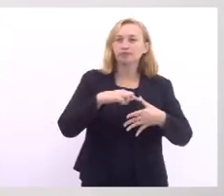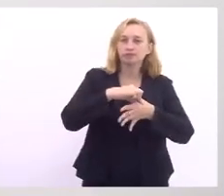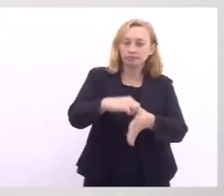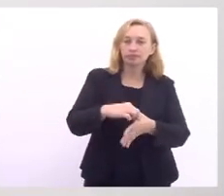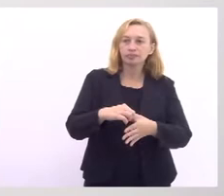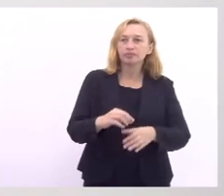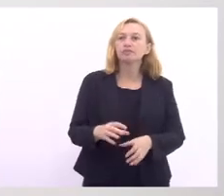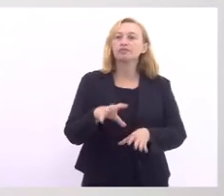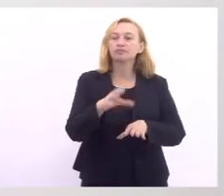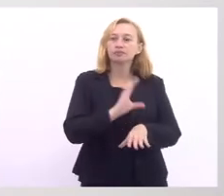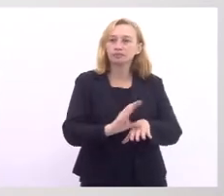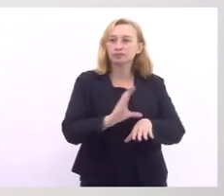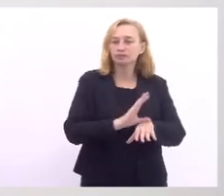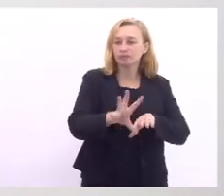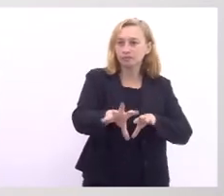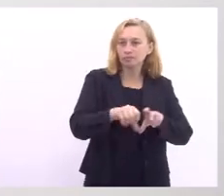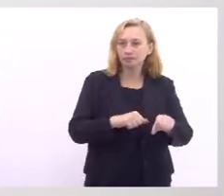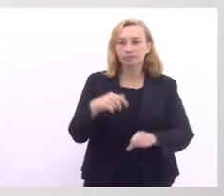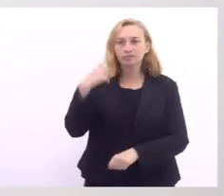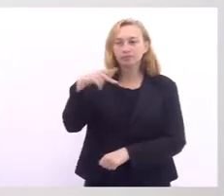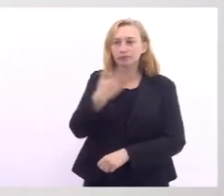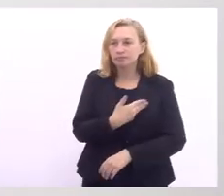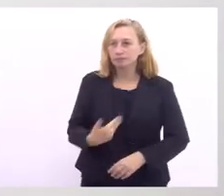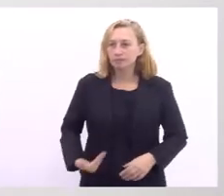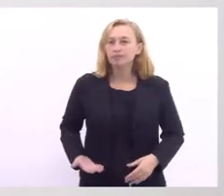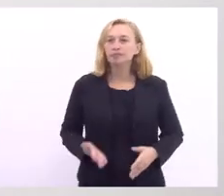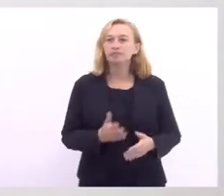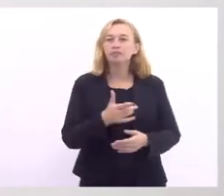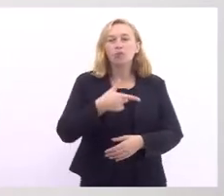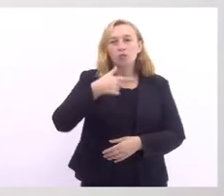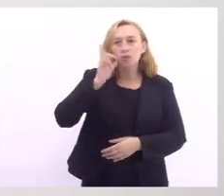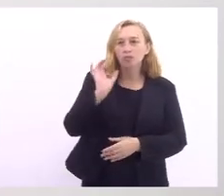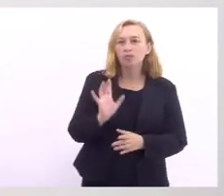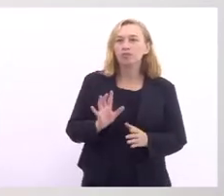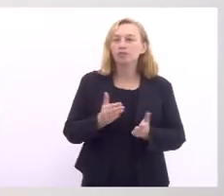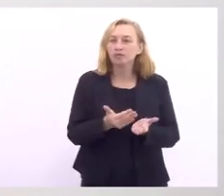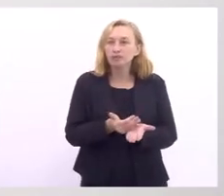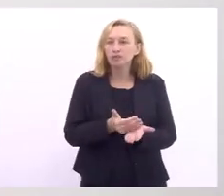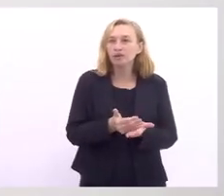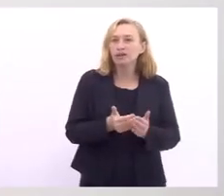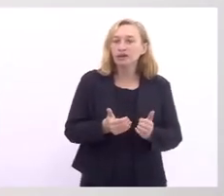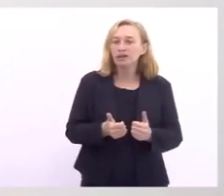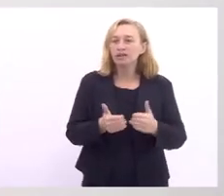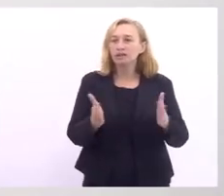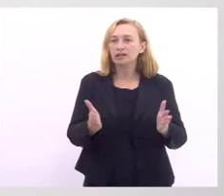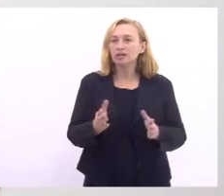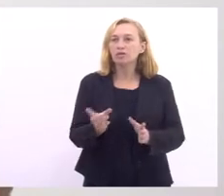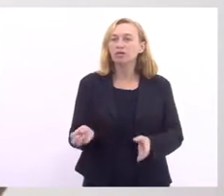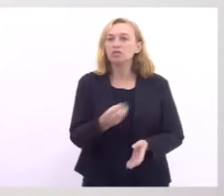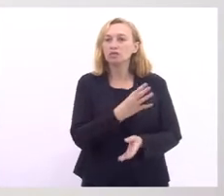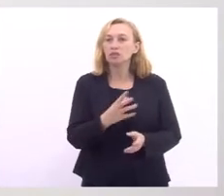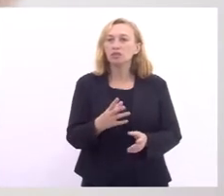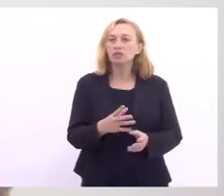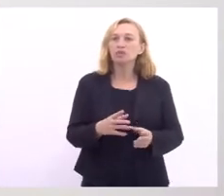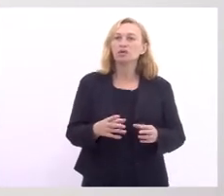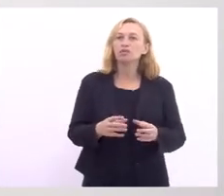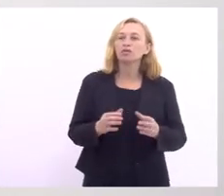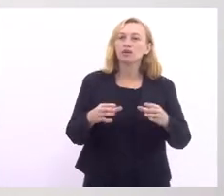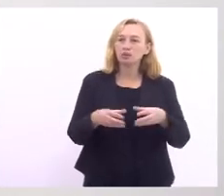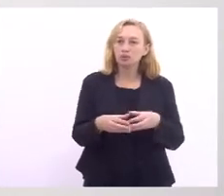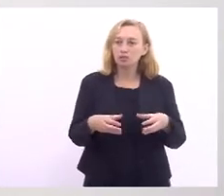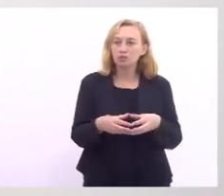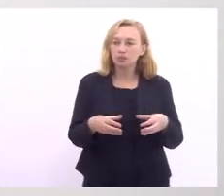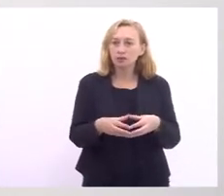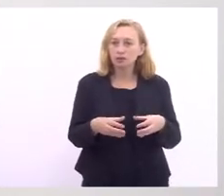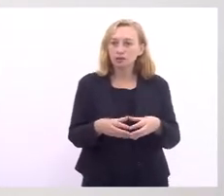de cursos de políticas públicas e central de sacar acabamos ontem inaugurar uma nova Turma Então é isso assim a gente tá em Extra na